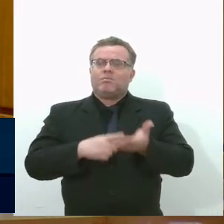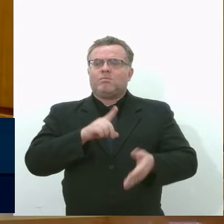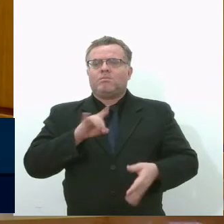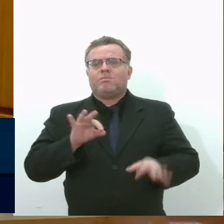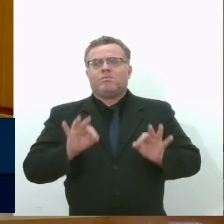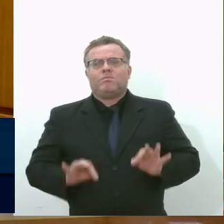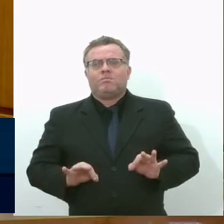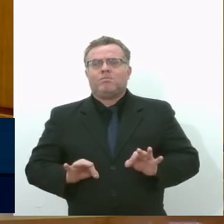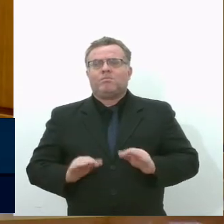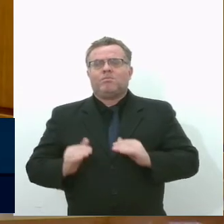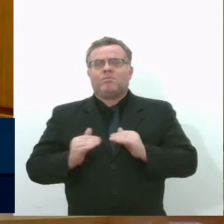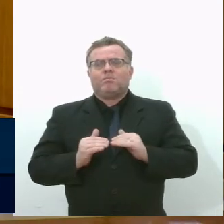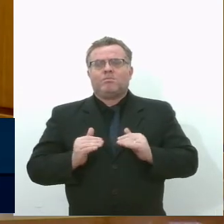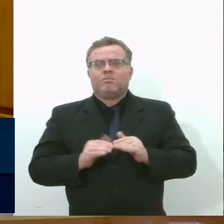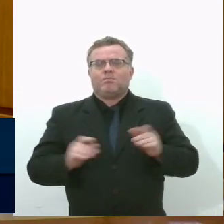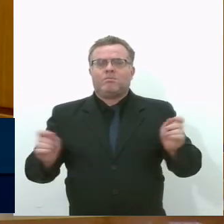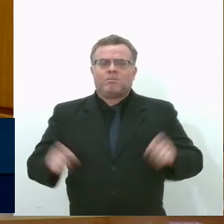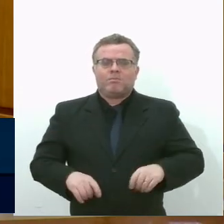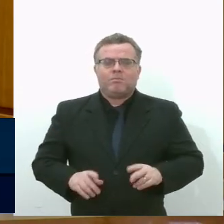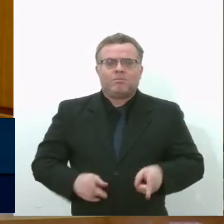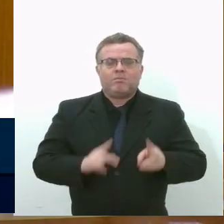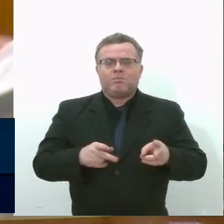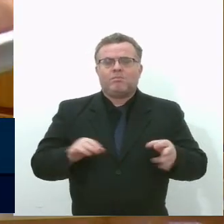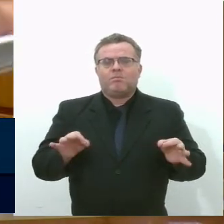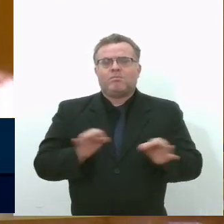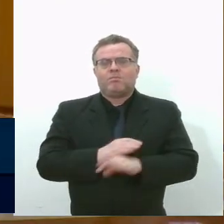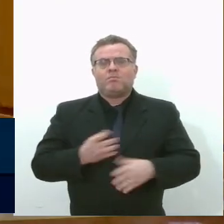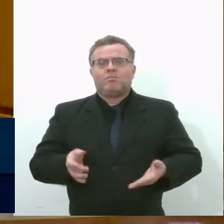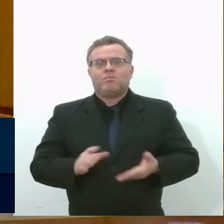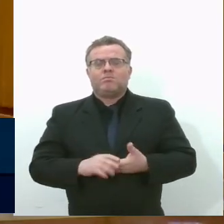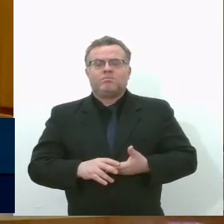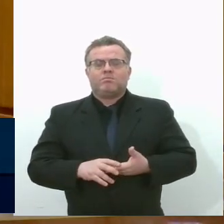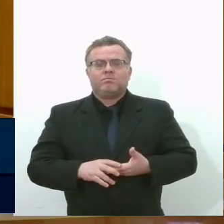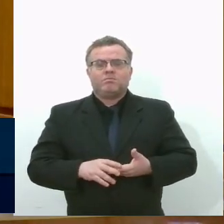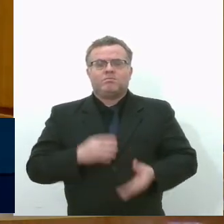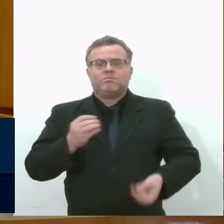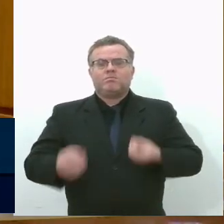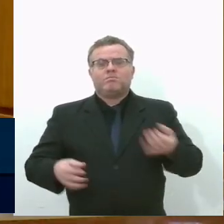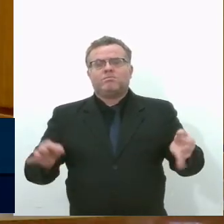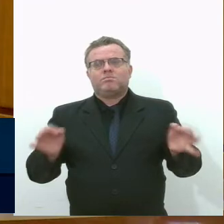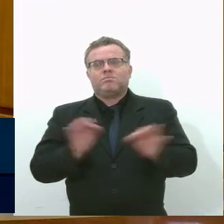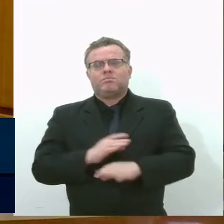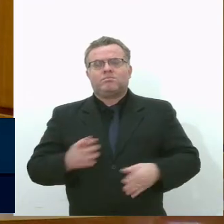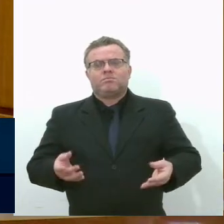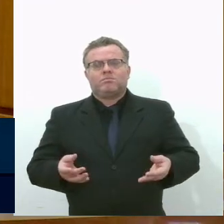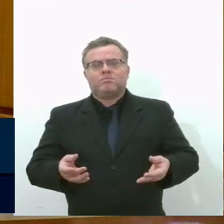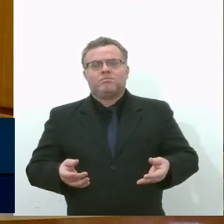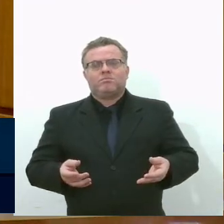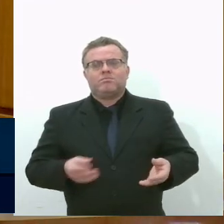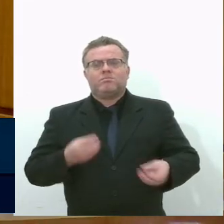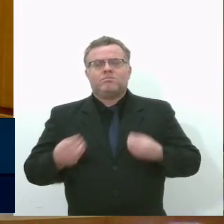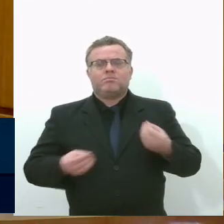estabelece um prazo para que essas apreciações aconteçam. Estabelece.